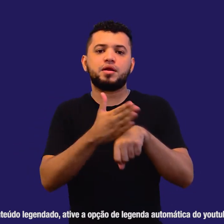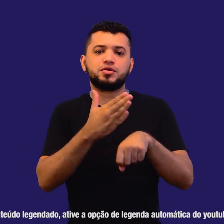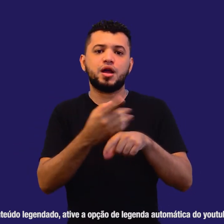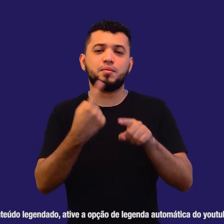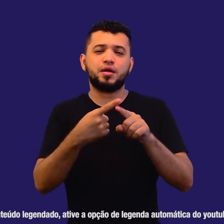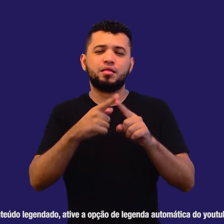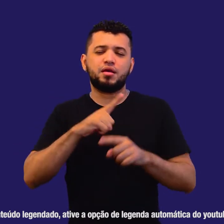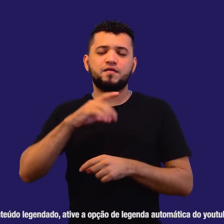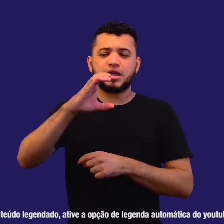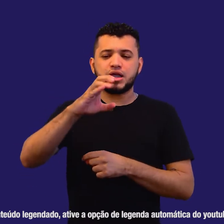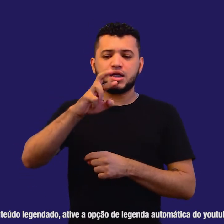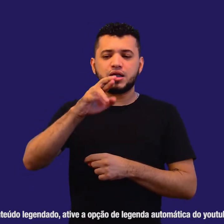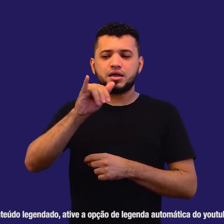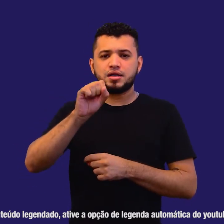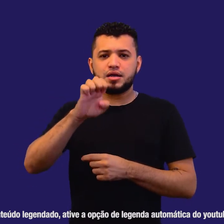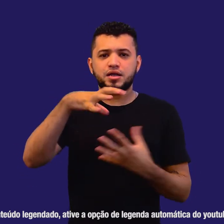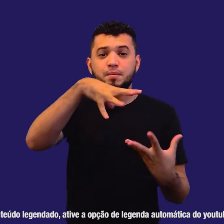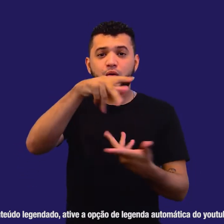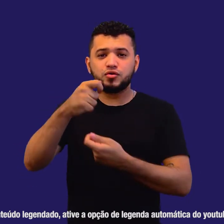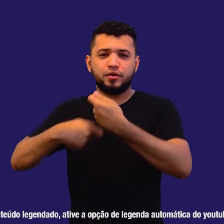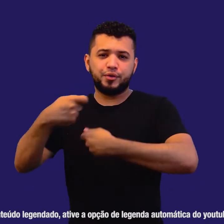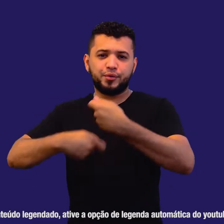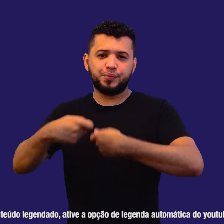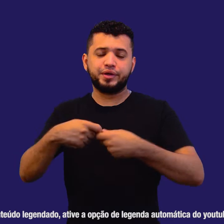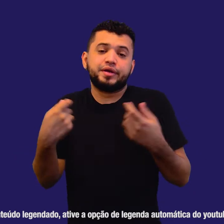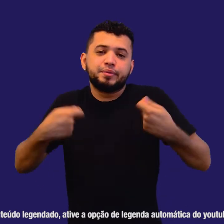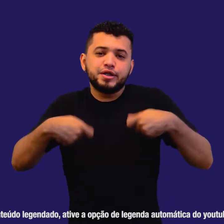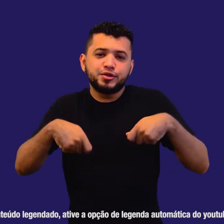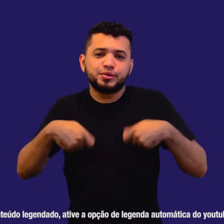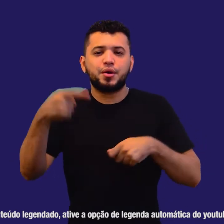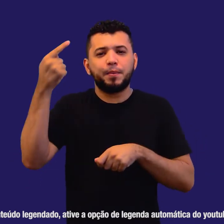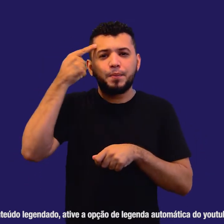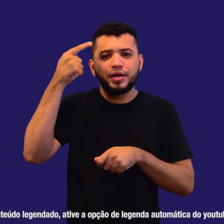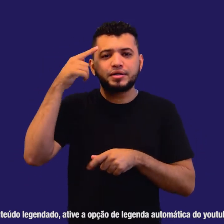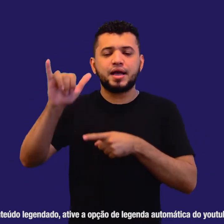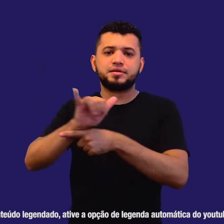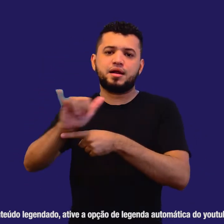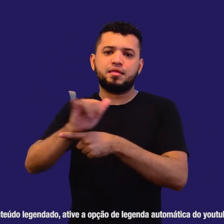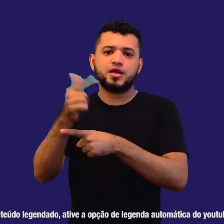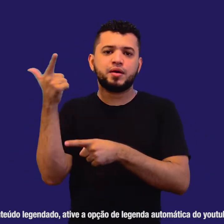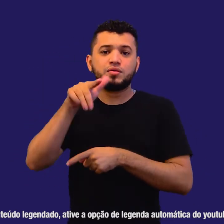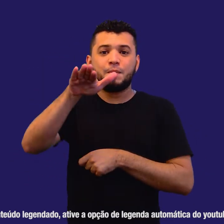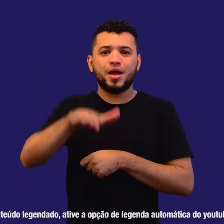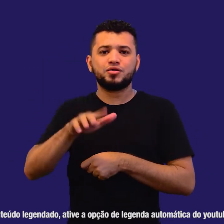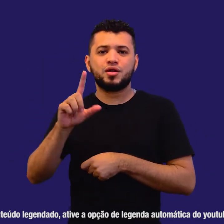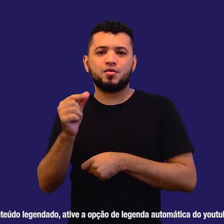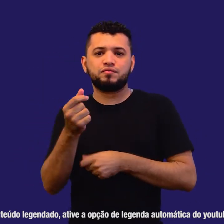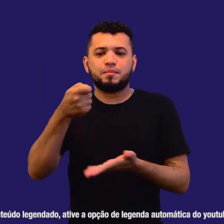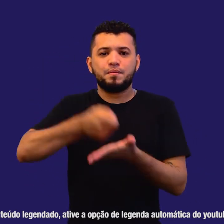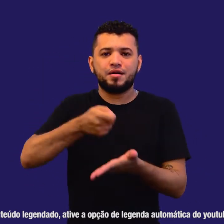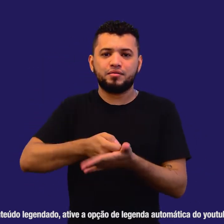decorrência da crise econômica mundial de 2008, em que se tornou necessário pensar em alternativas para reduzir os custos. E